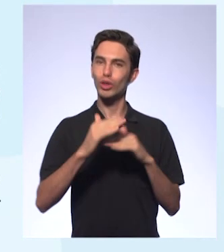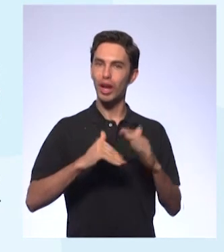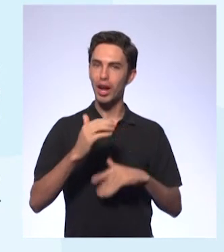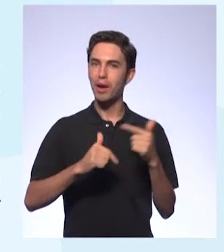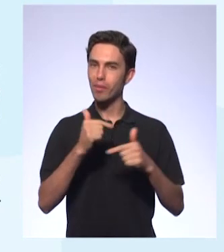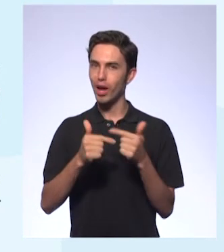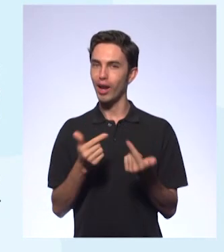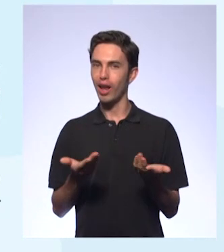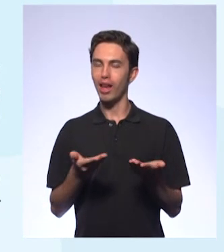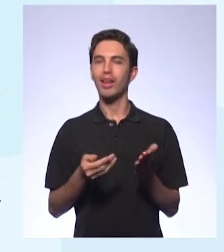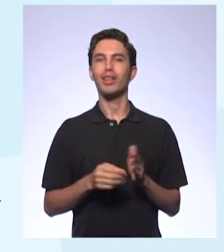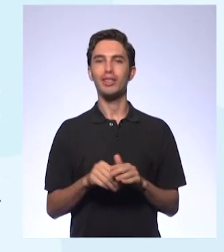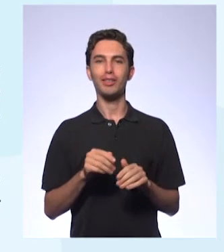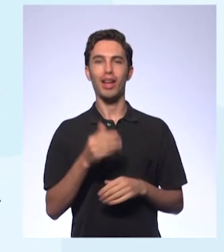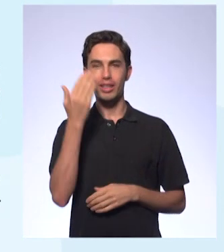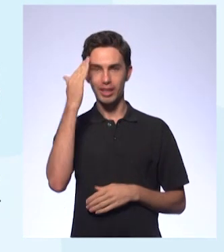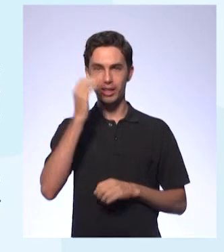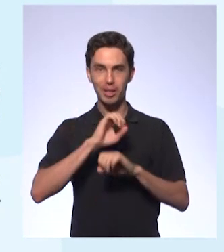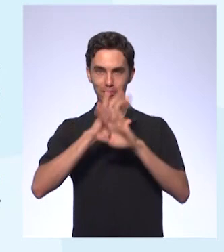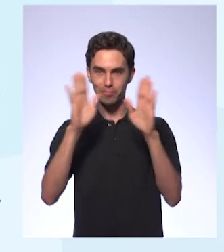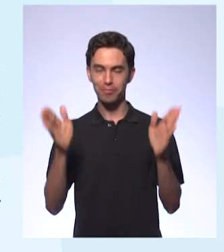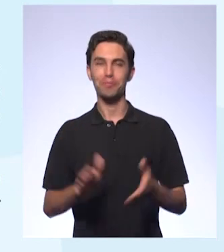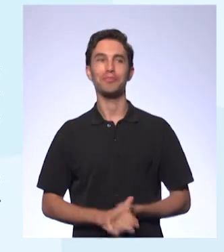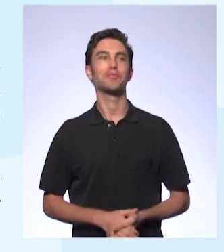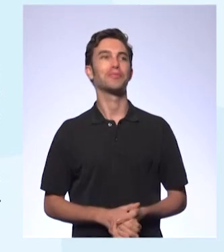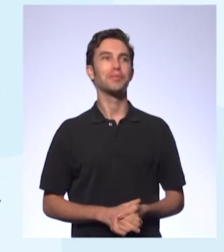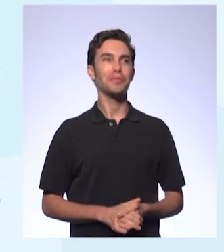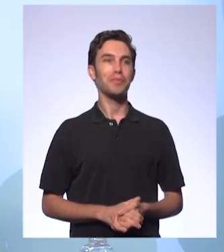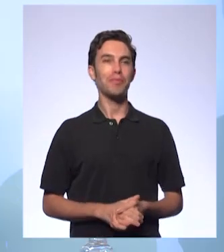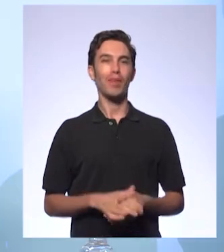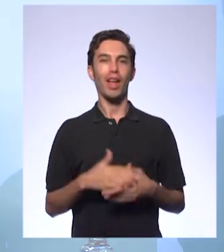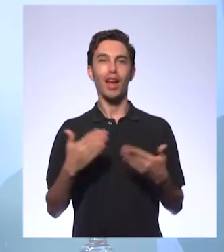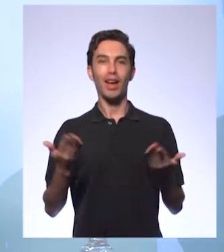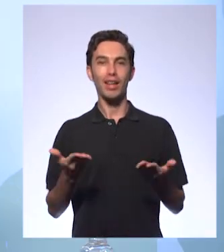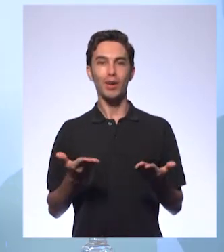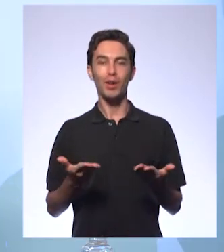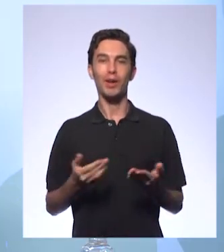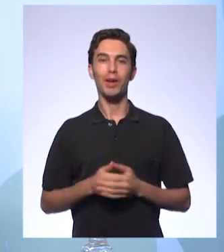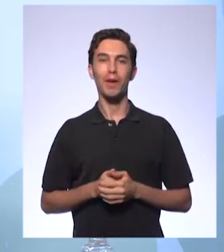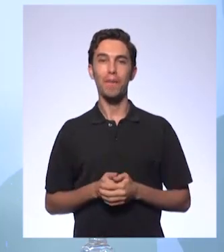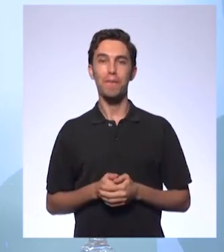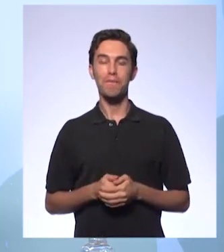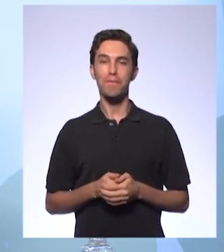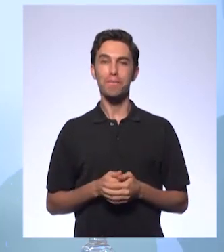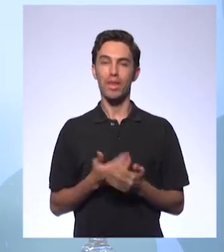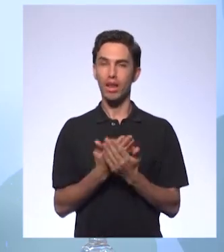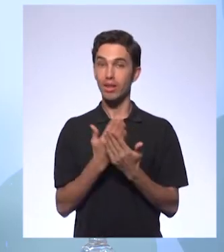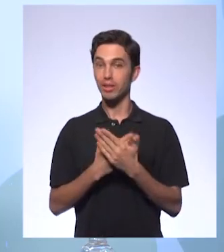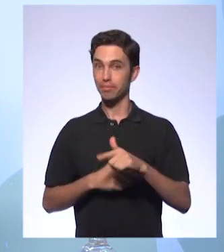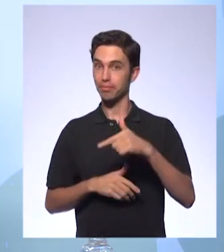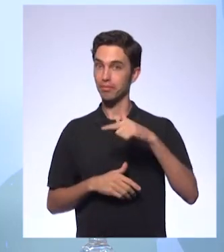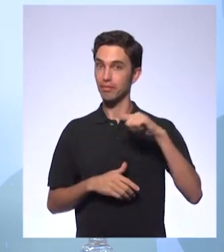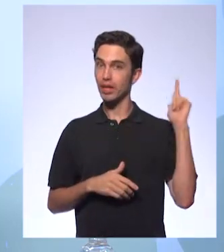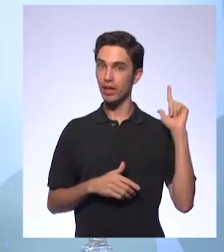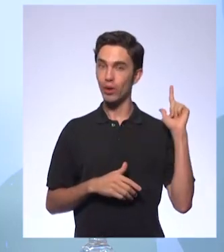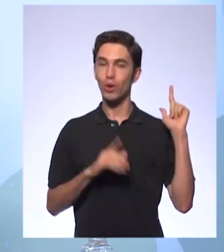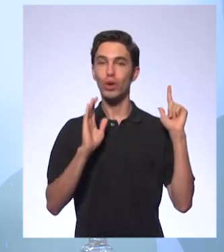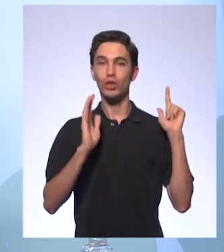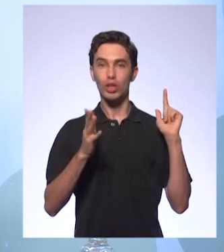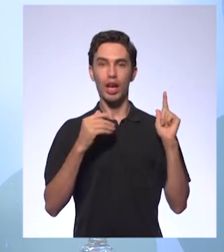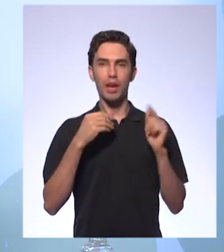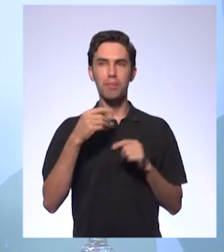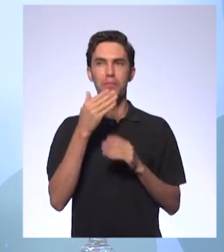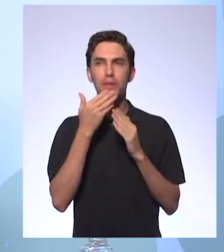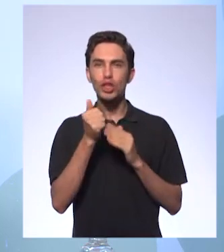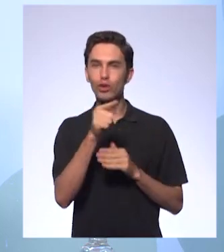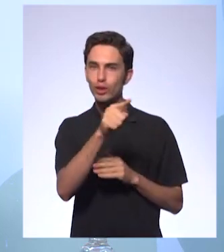bem explicado já, tranquilo. Volta aqui para mim. Gente, na aula passada, eu havia pedido para vocês indicarem